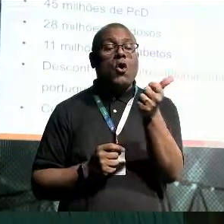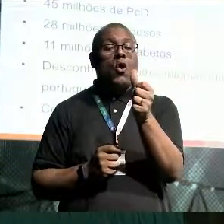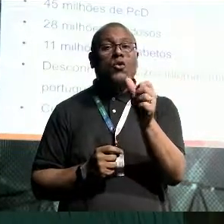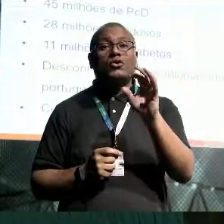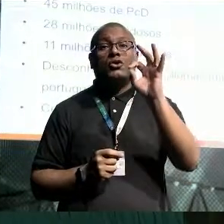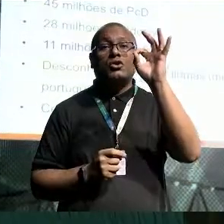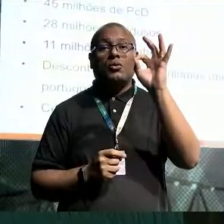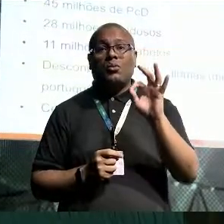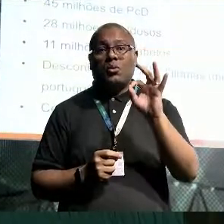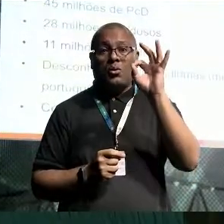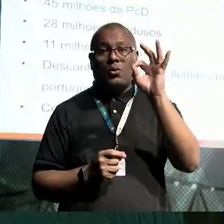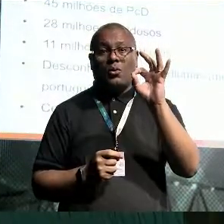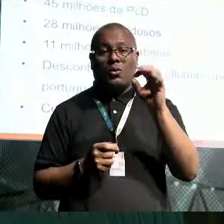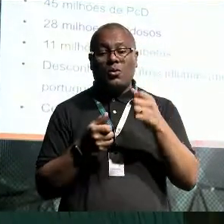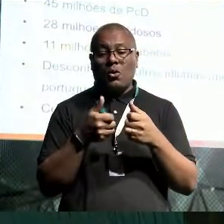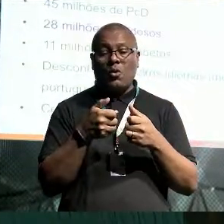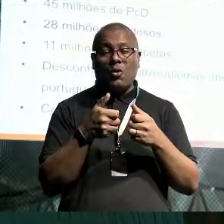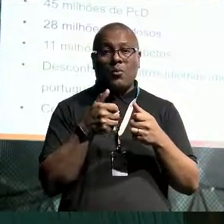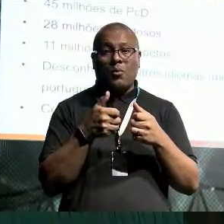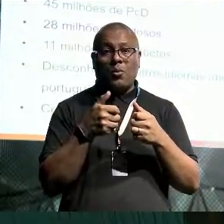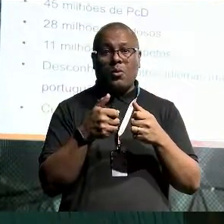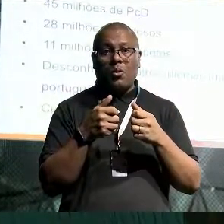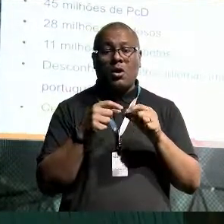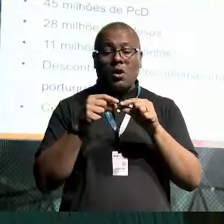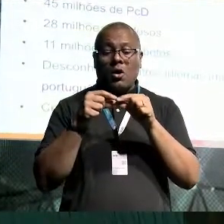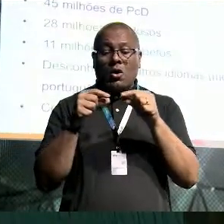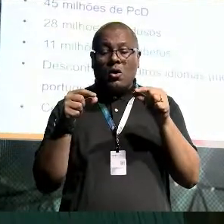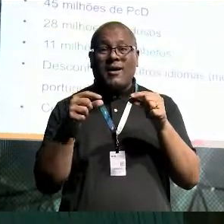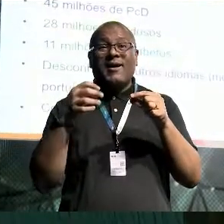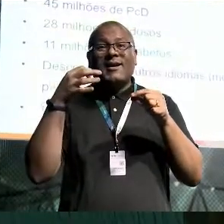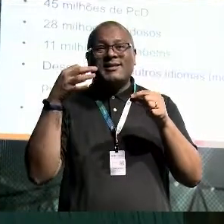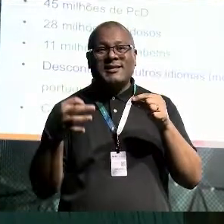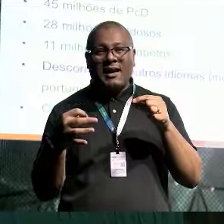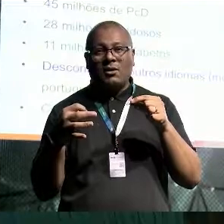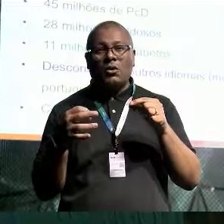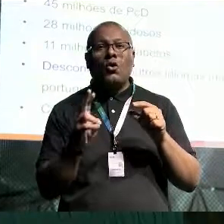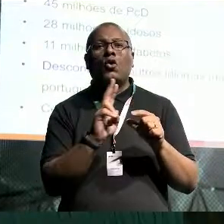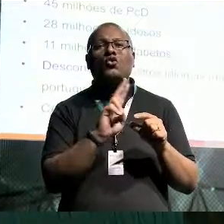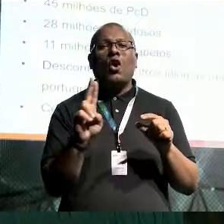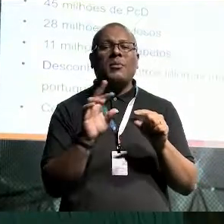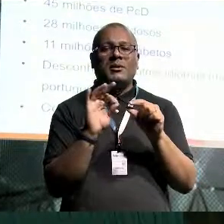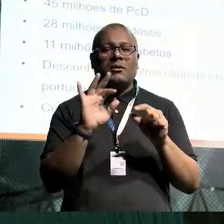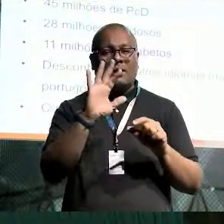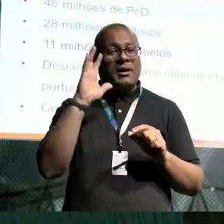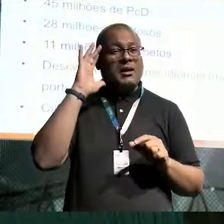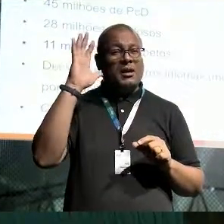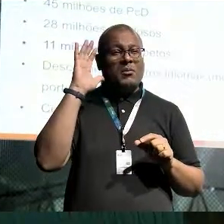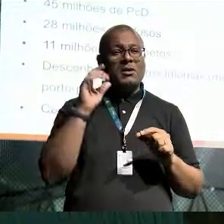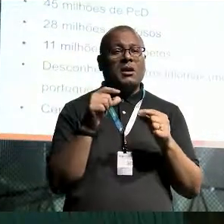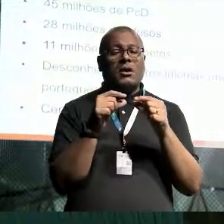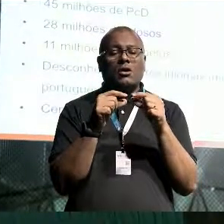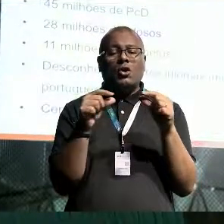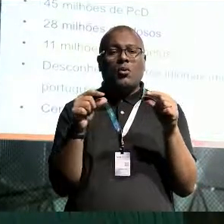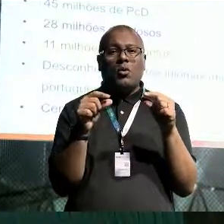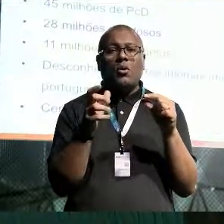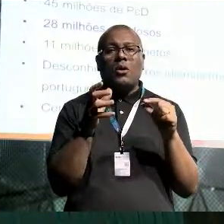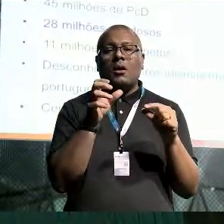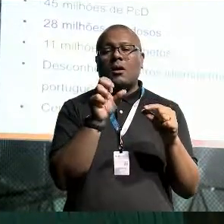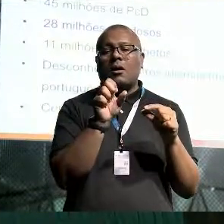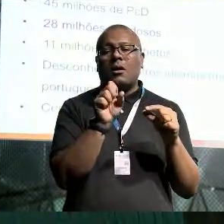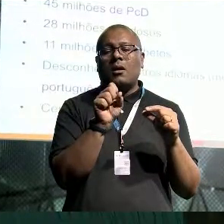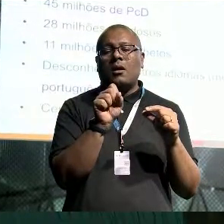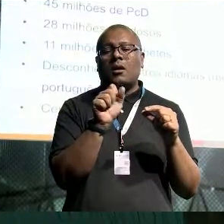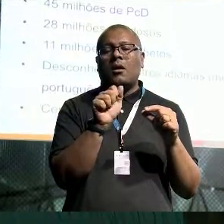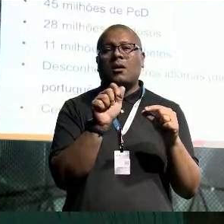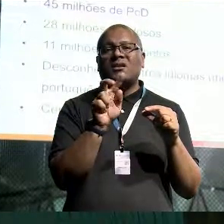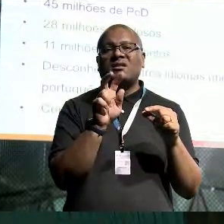11% dos botões têm rótulos adequados. O que é isso? Imagina que eu tenho um botão ali de salvar alguma coisa